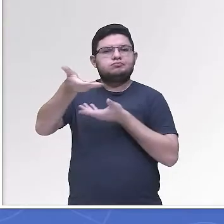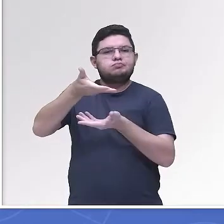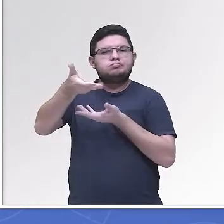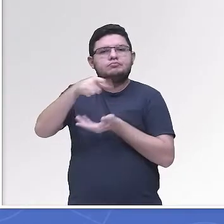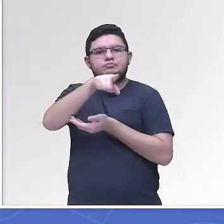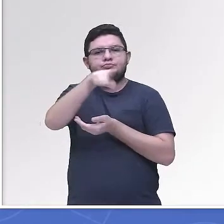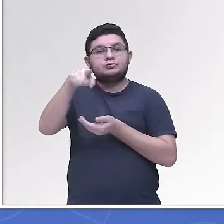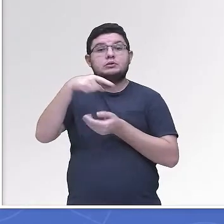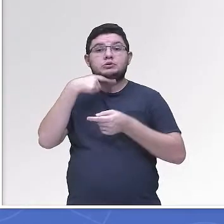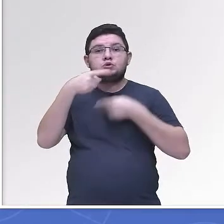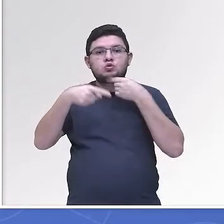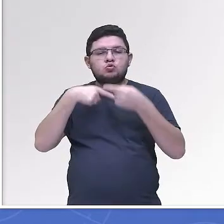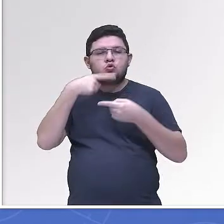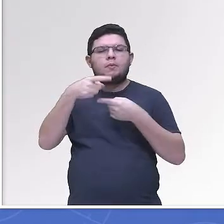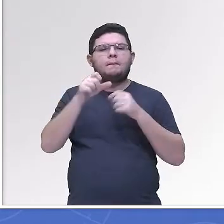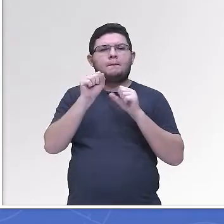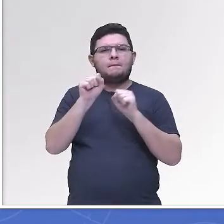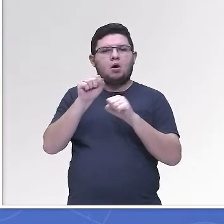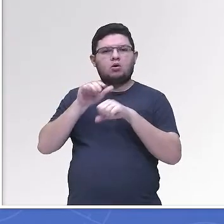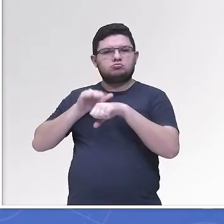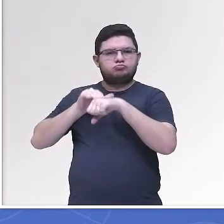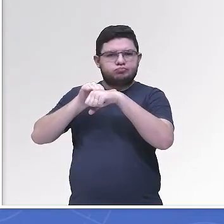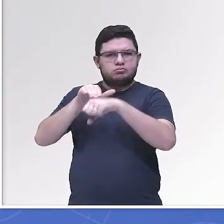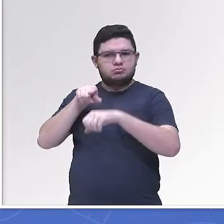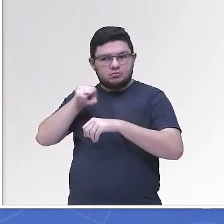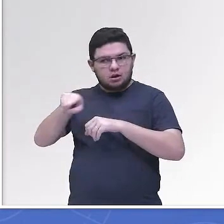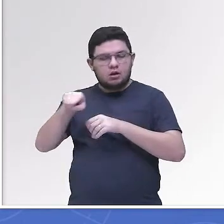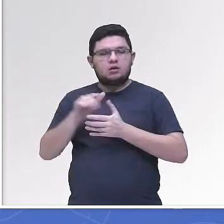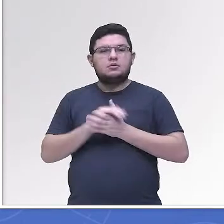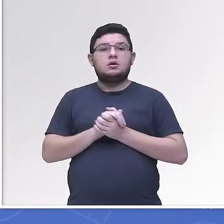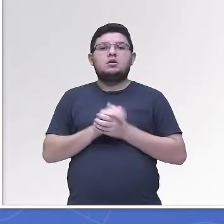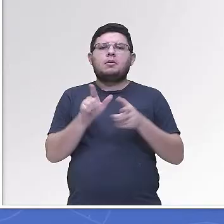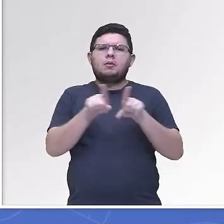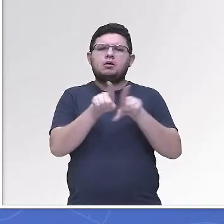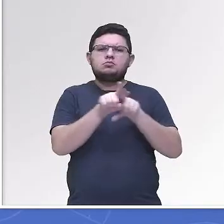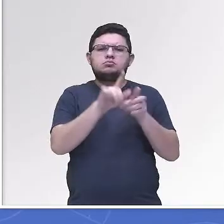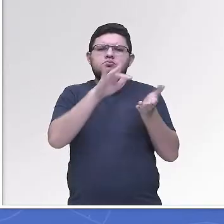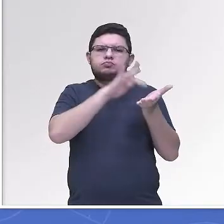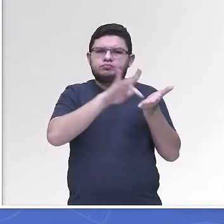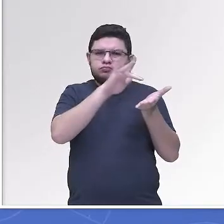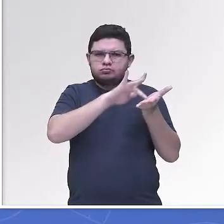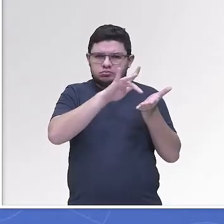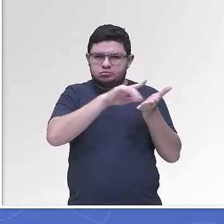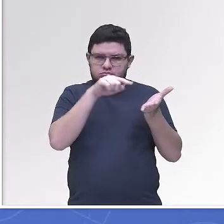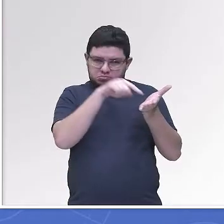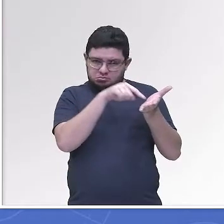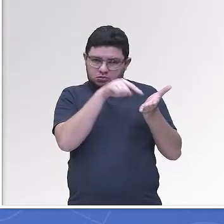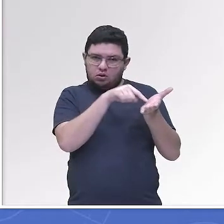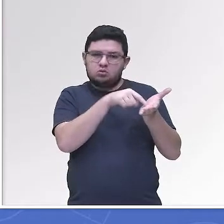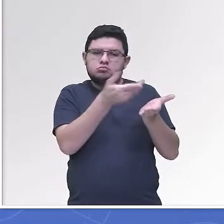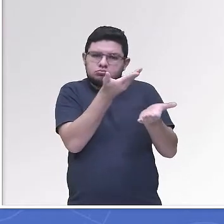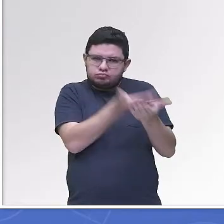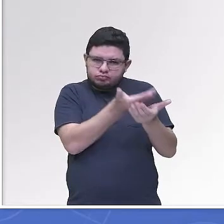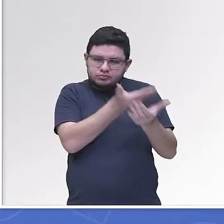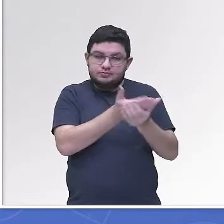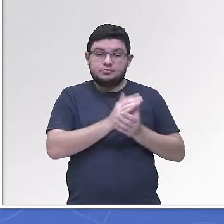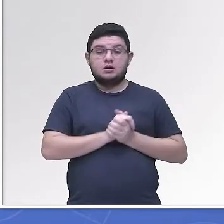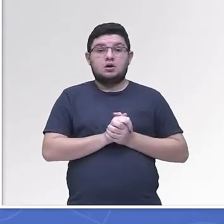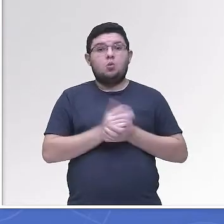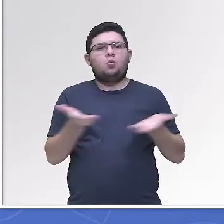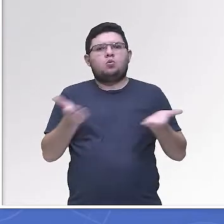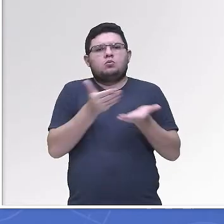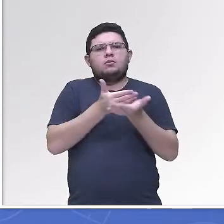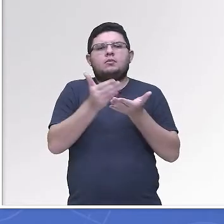acompanhar pelo caderno digital, vocês podem acompanhar. Nós vamos começar hoje a aula 37